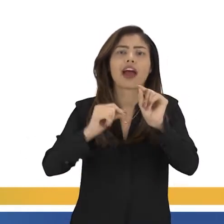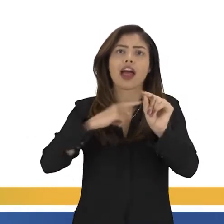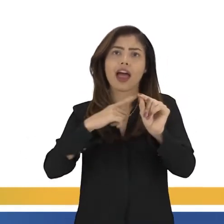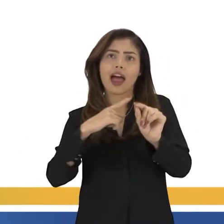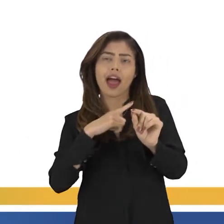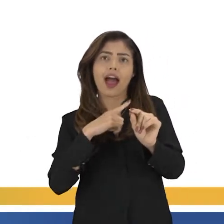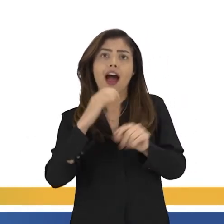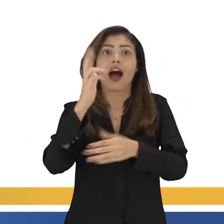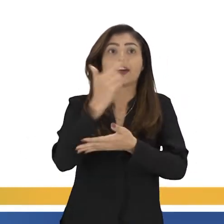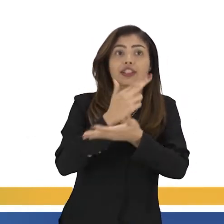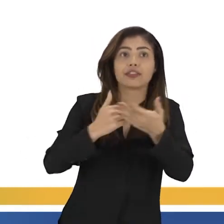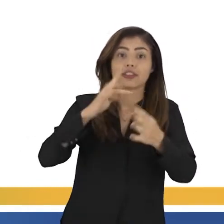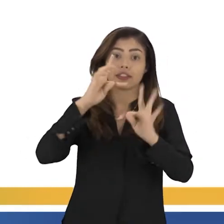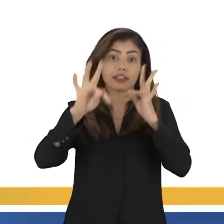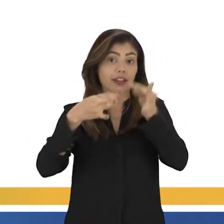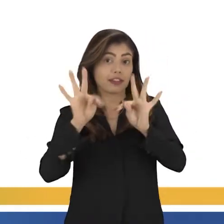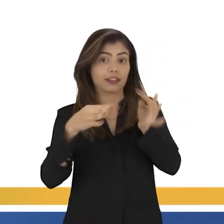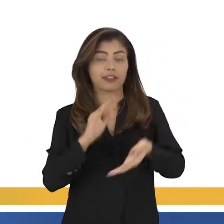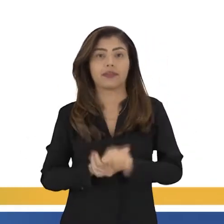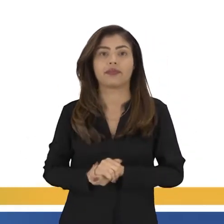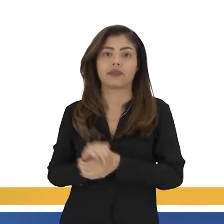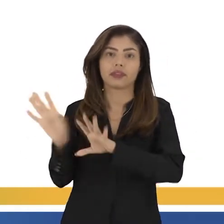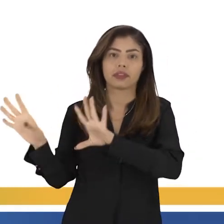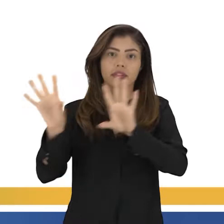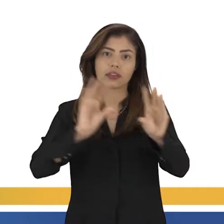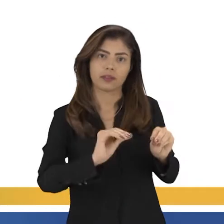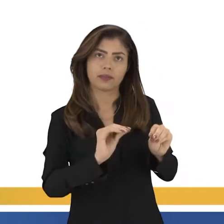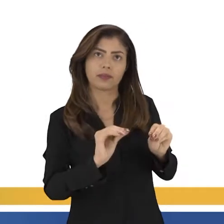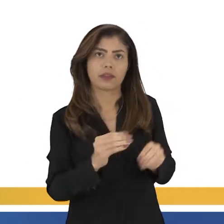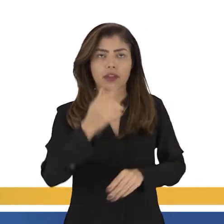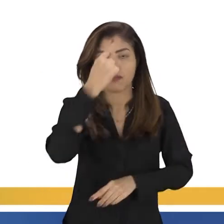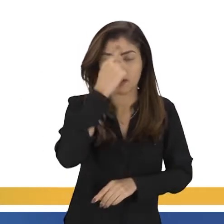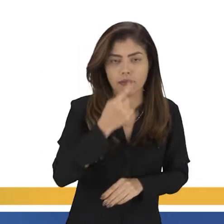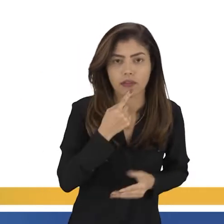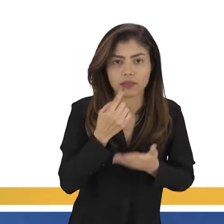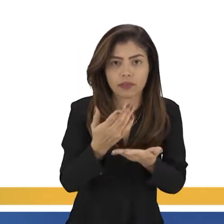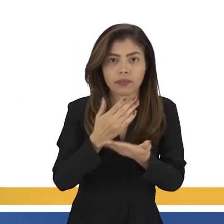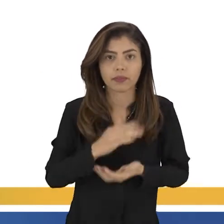artifícios tecnológicos. Eu trouxe para vocês uma imagem, né,